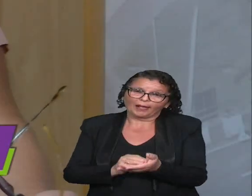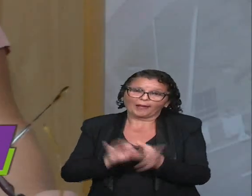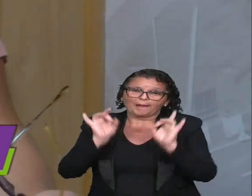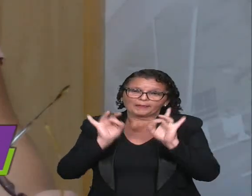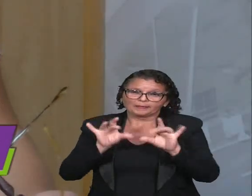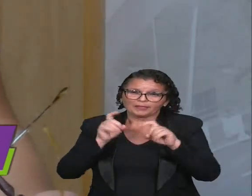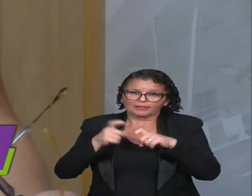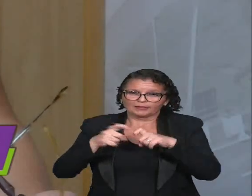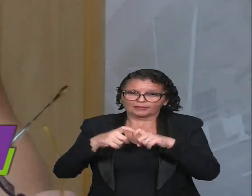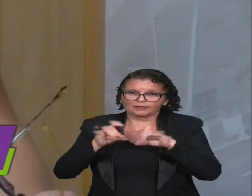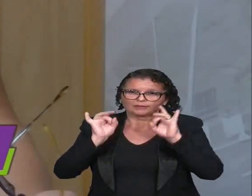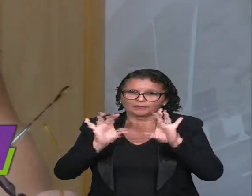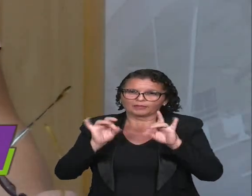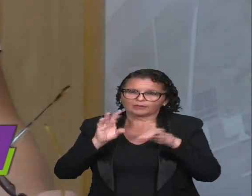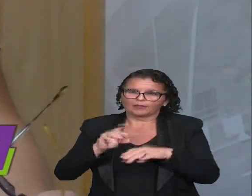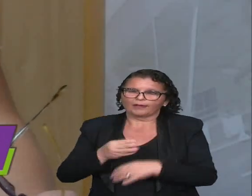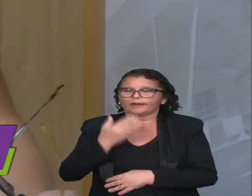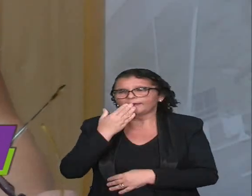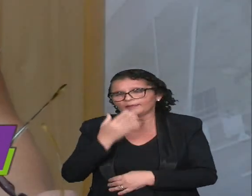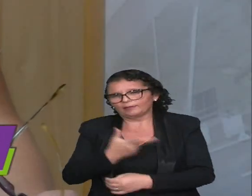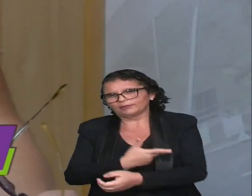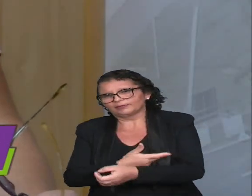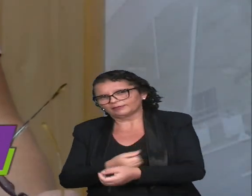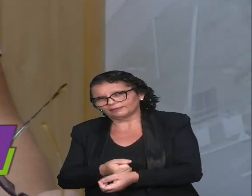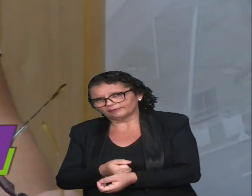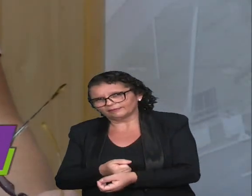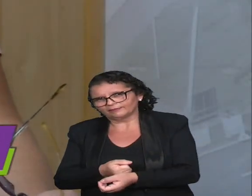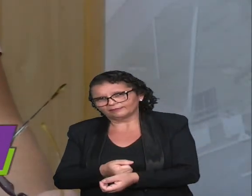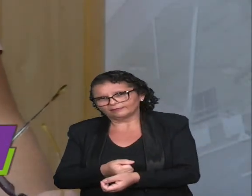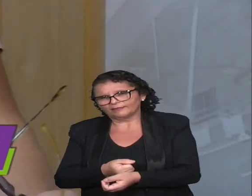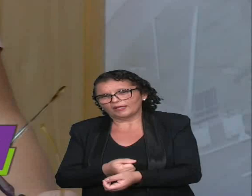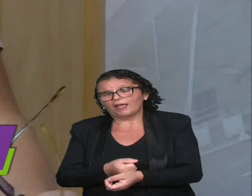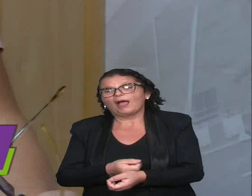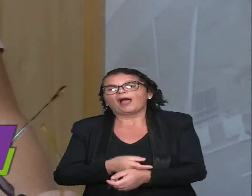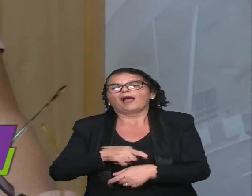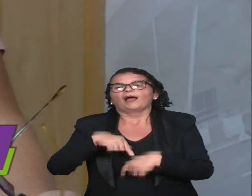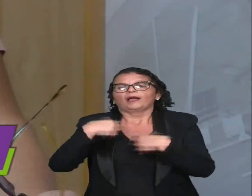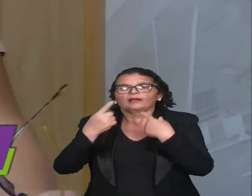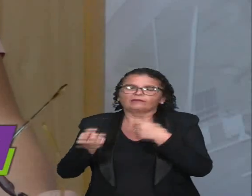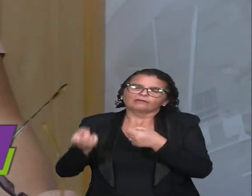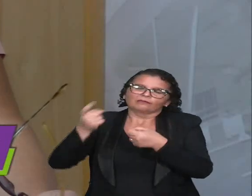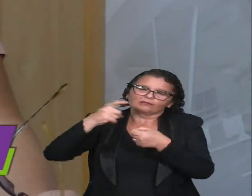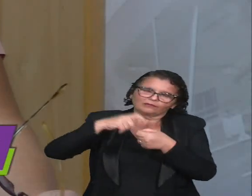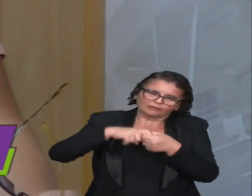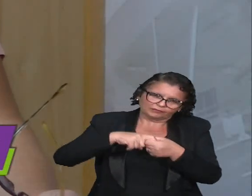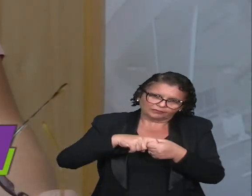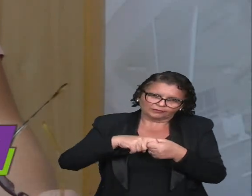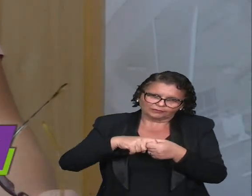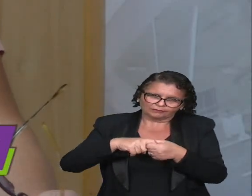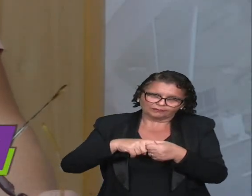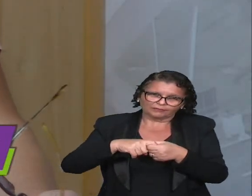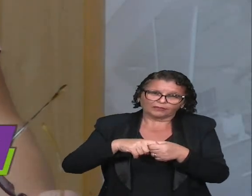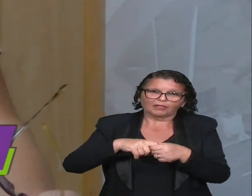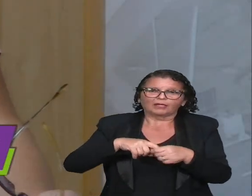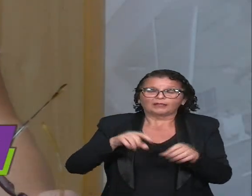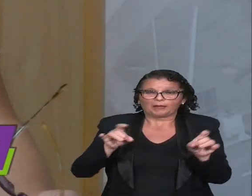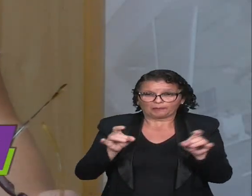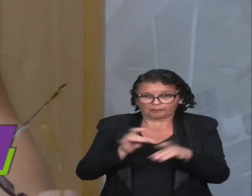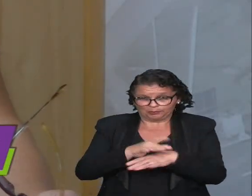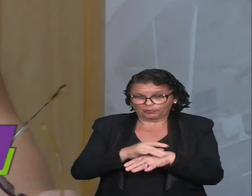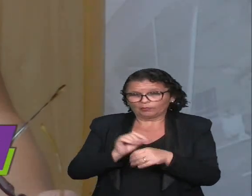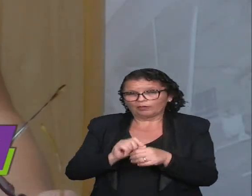especialista o especialista vai pedir os exames aí ele vai retornar com o especialista esse